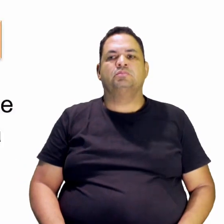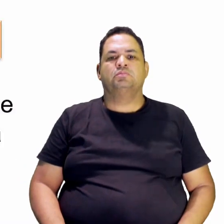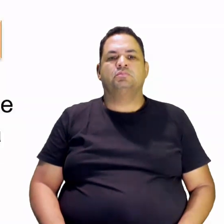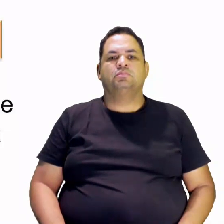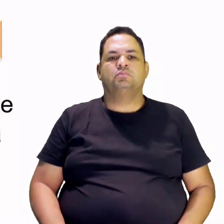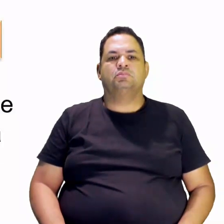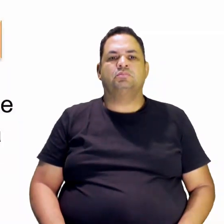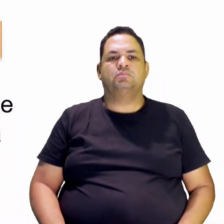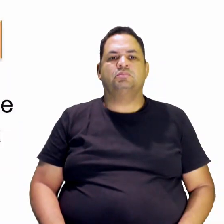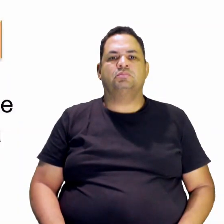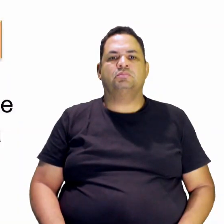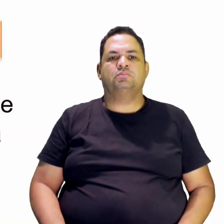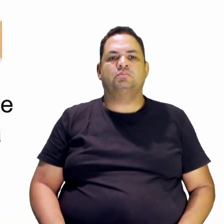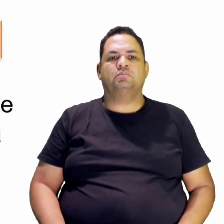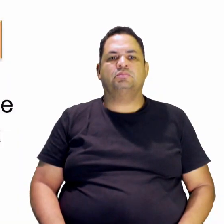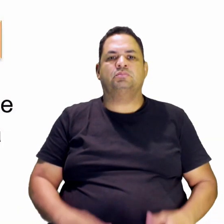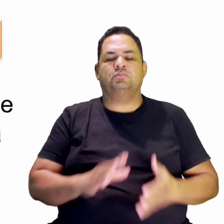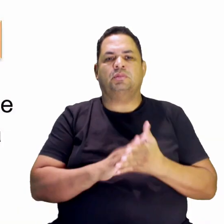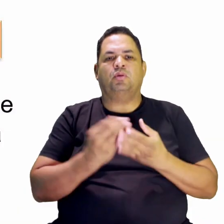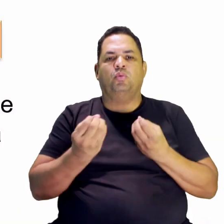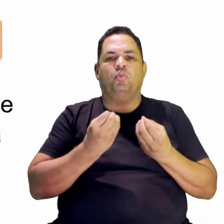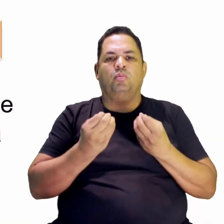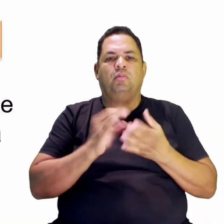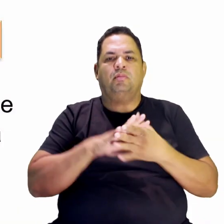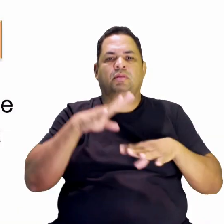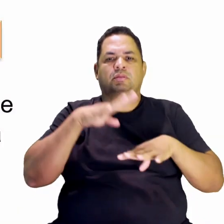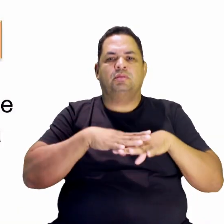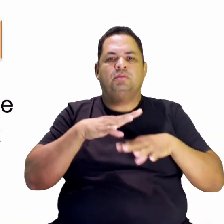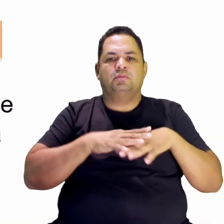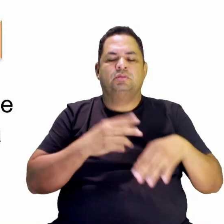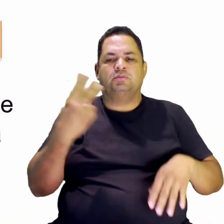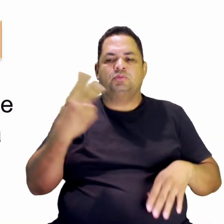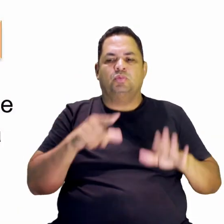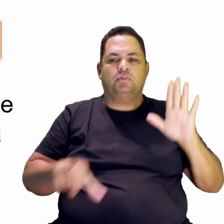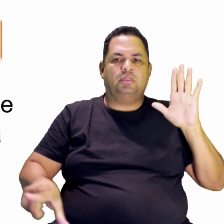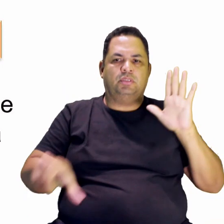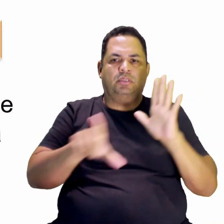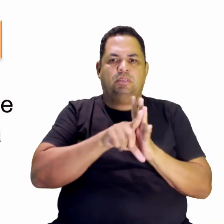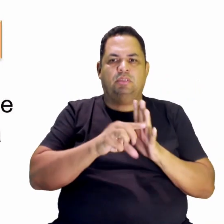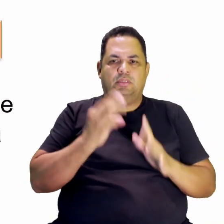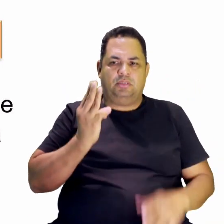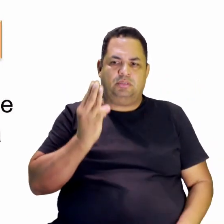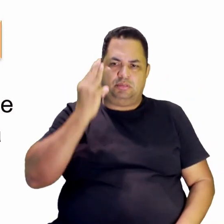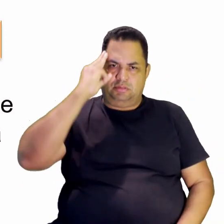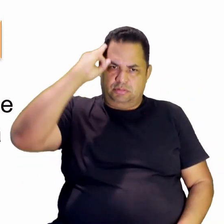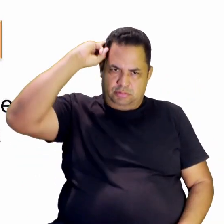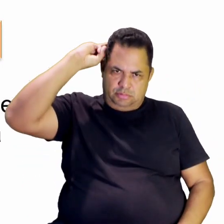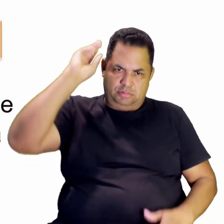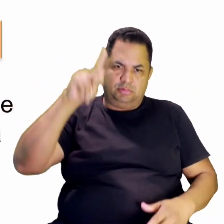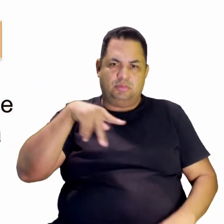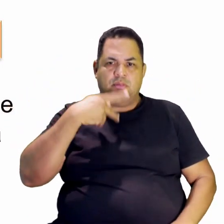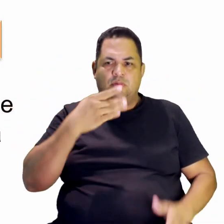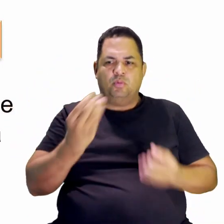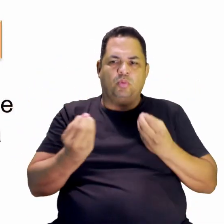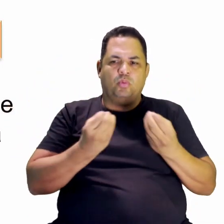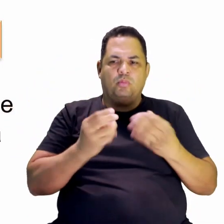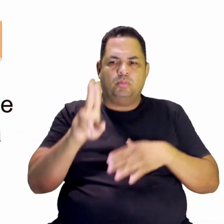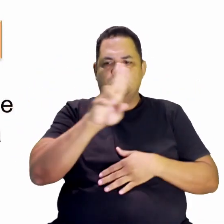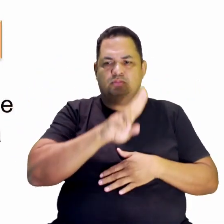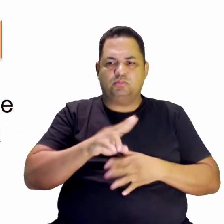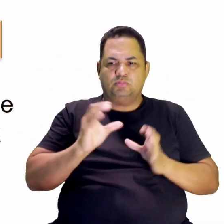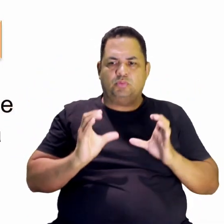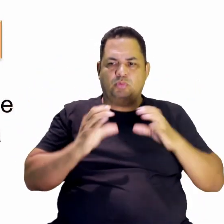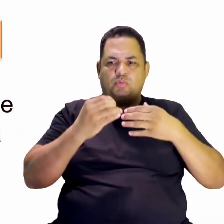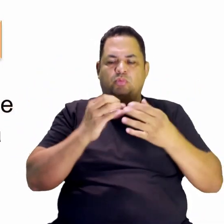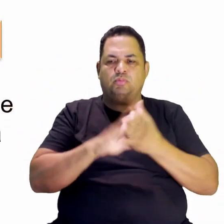Bom, a expressão matemática da segunda lei de Newton. Falamos das forças, como é que se aplica a força, o